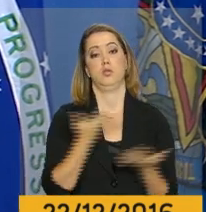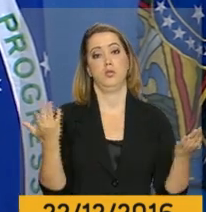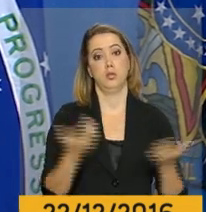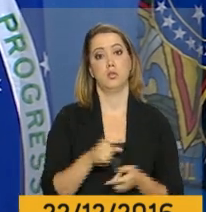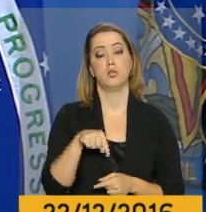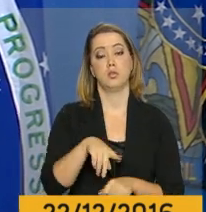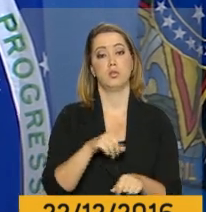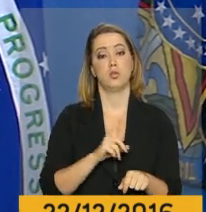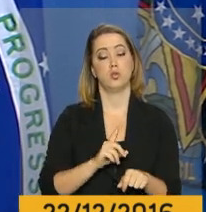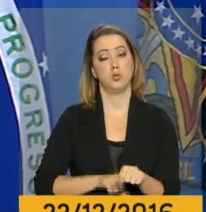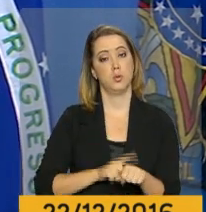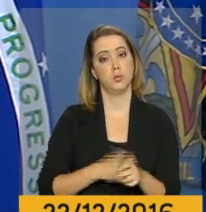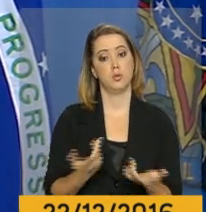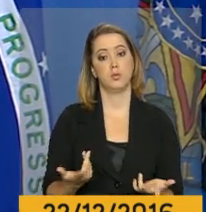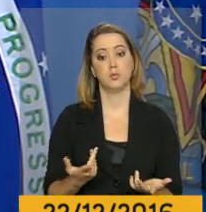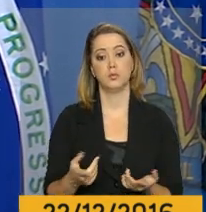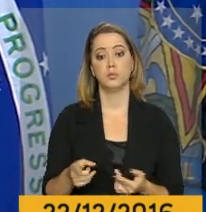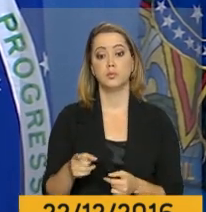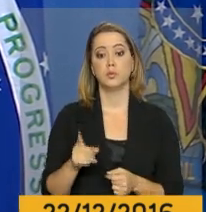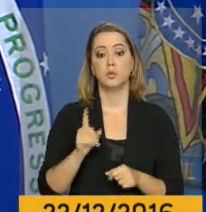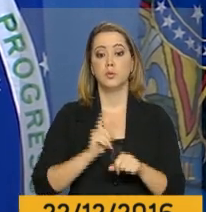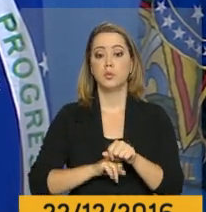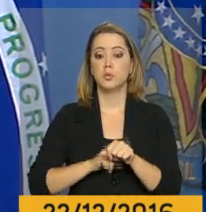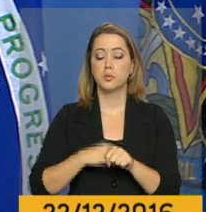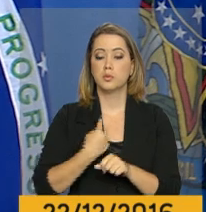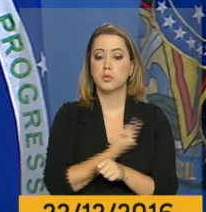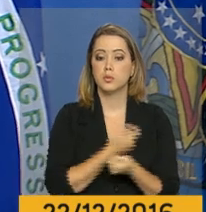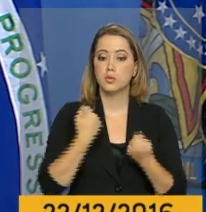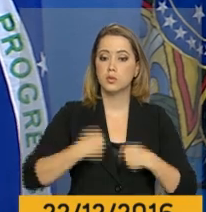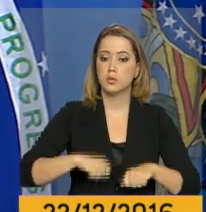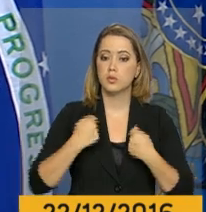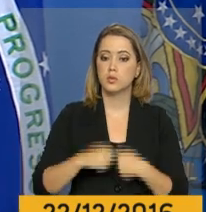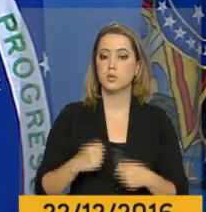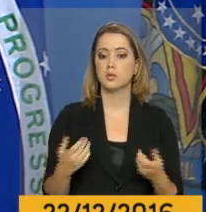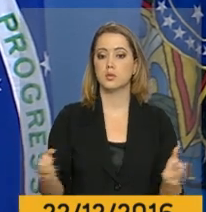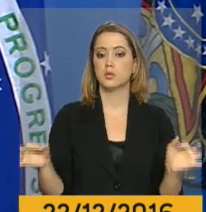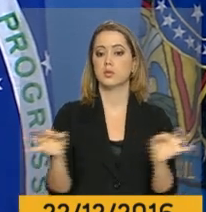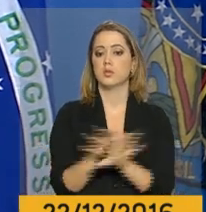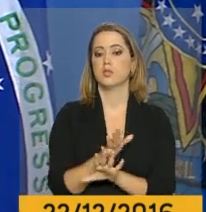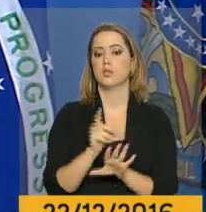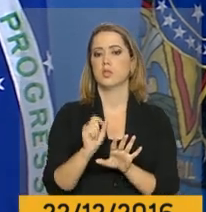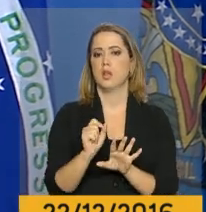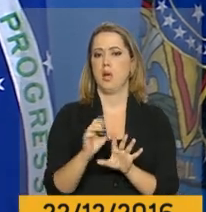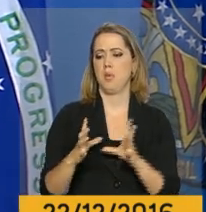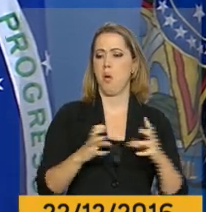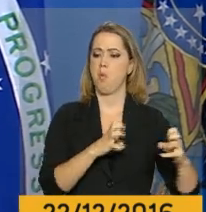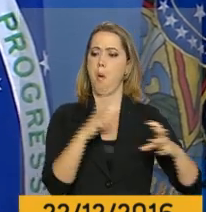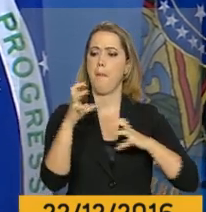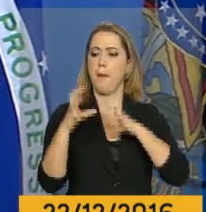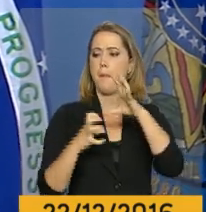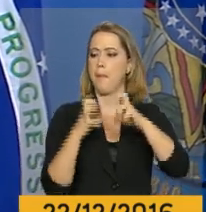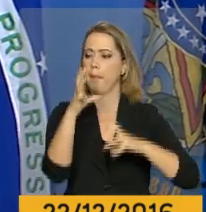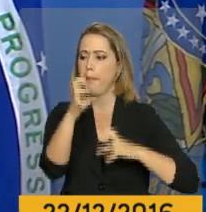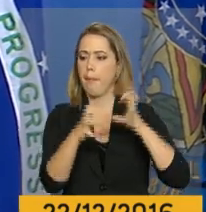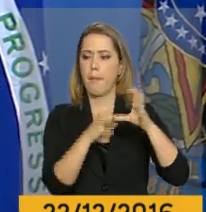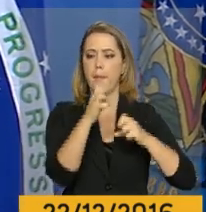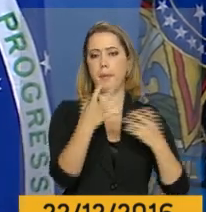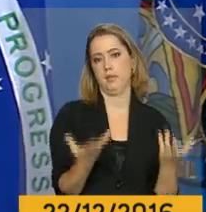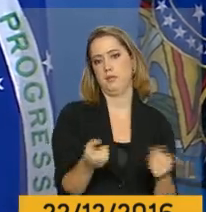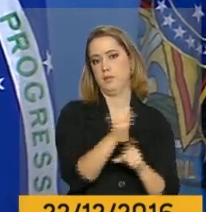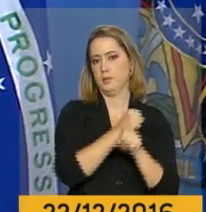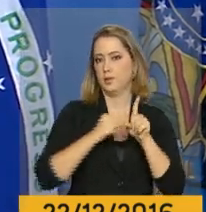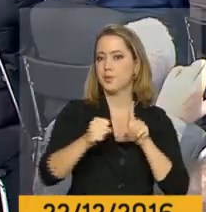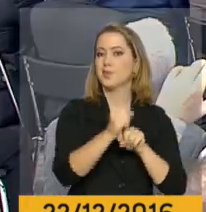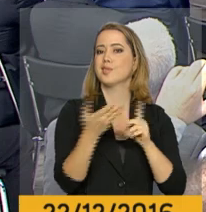momento, esta simbologia, como um momento em que nós devemos acabar com a litigiosidade social no país. E por isso eu digo,